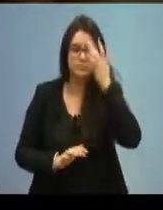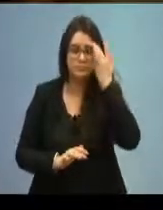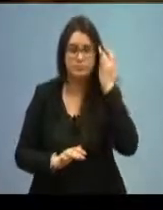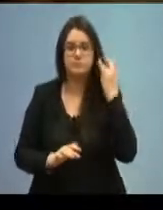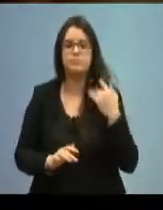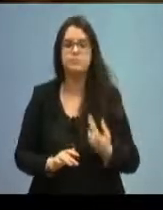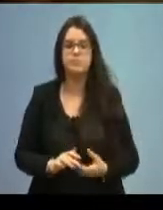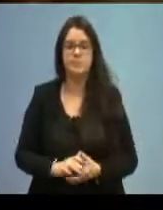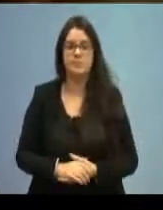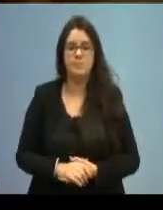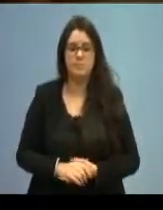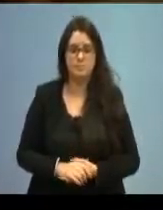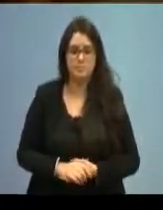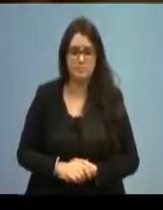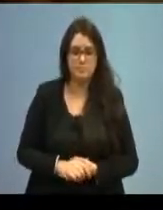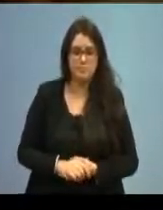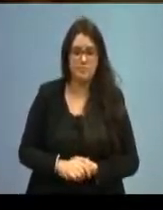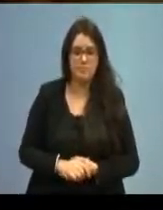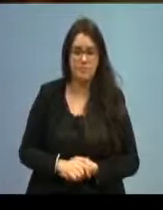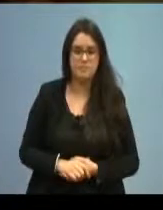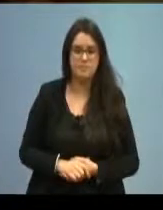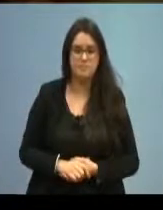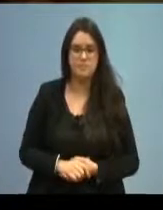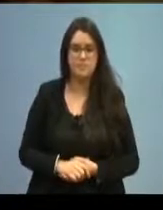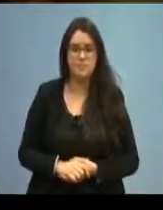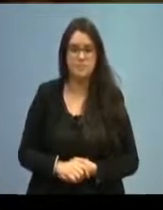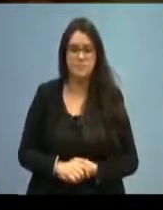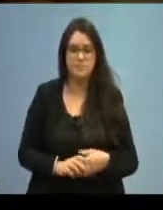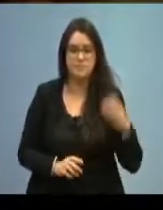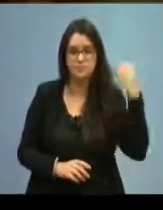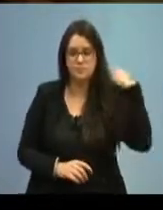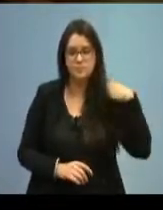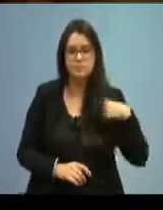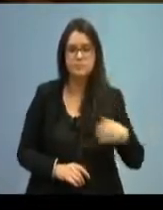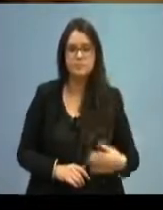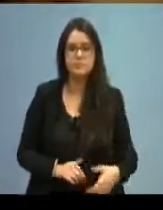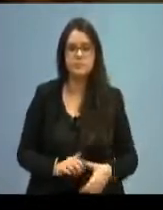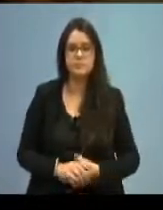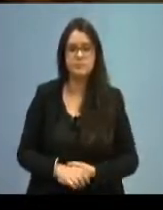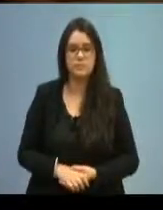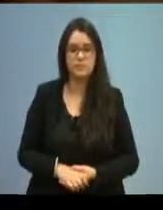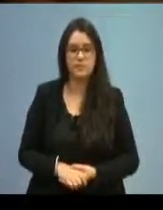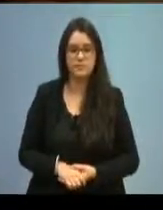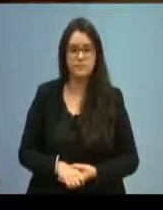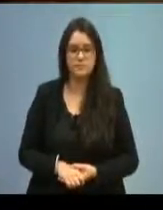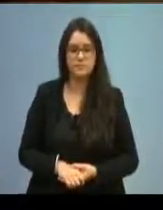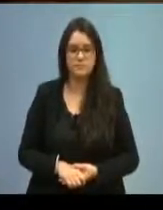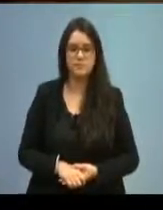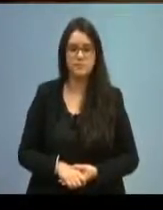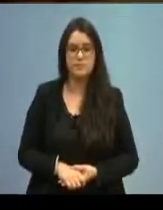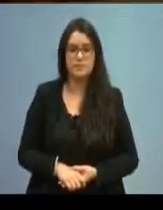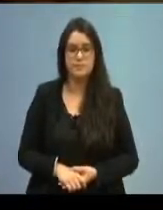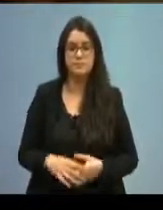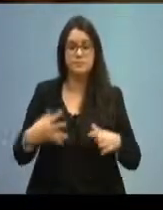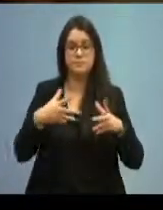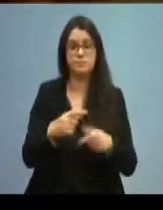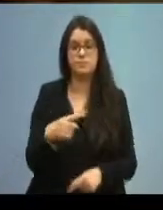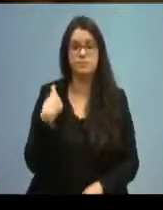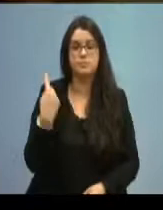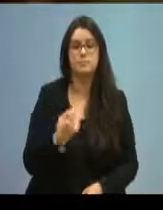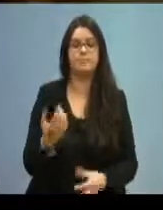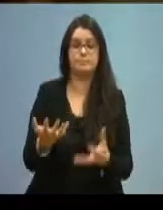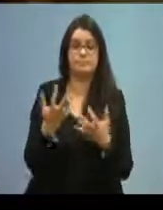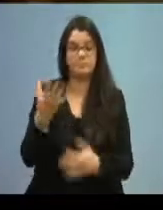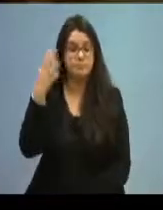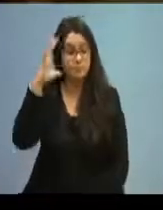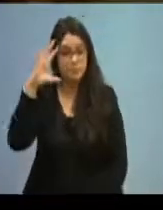fazer efetivamente, vereador Celso, diante de que todos nós queremos, gostaríamos de resolver o problema das pessoas. Quem não